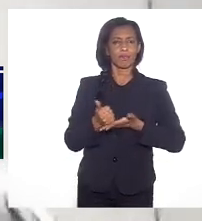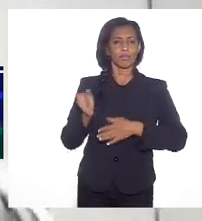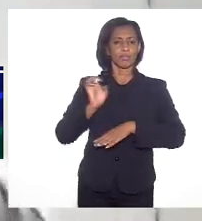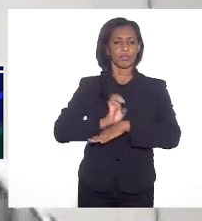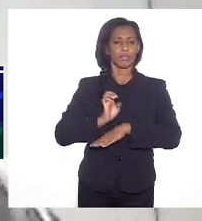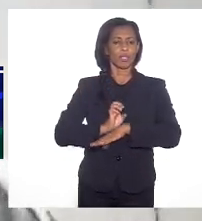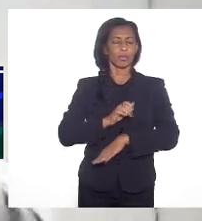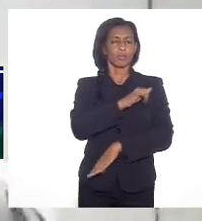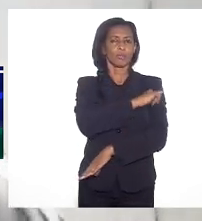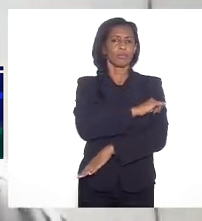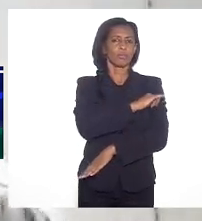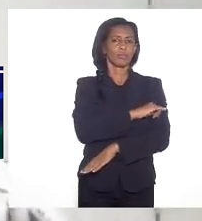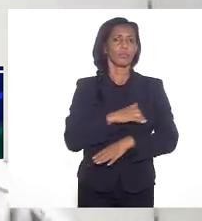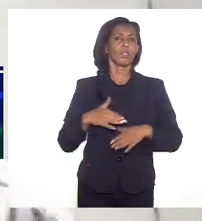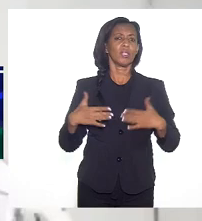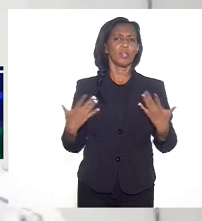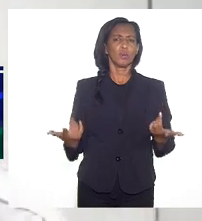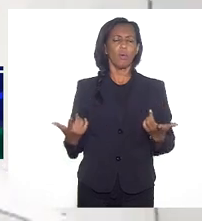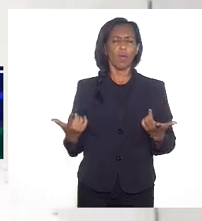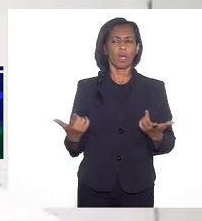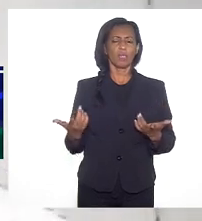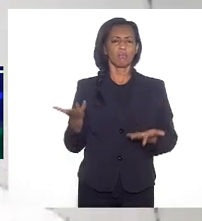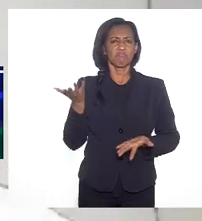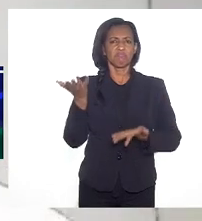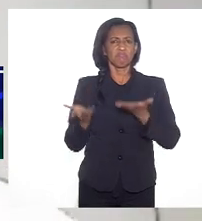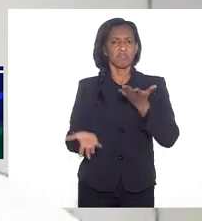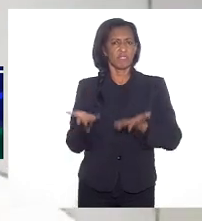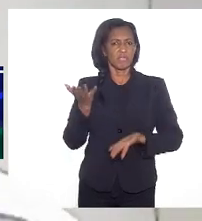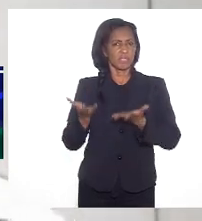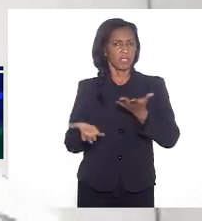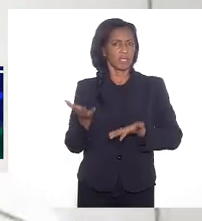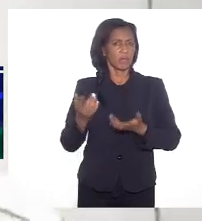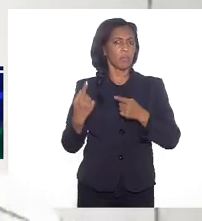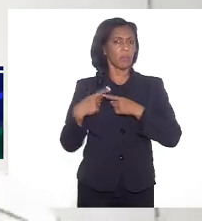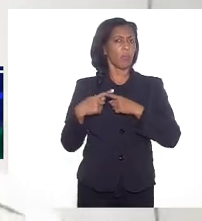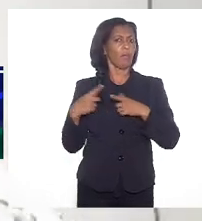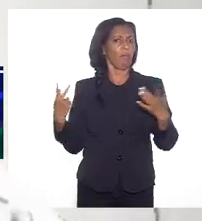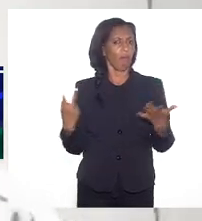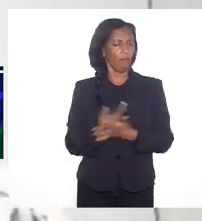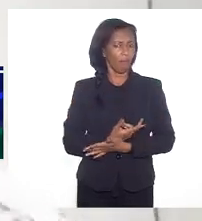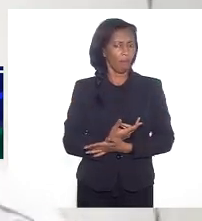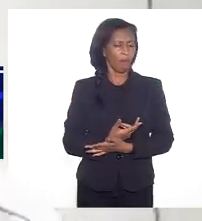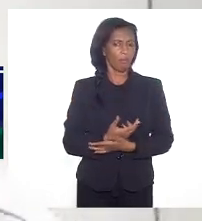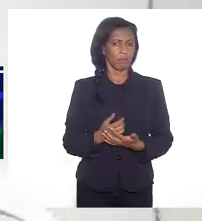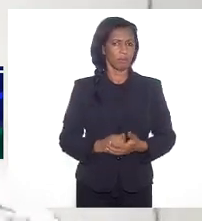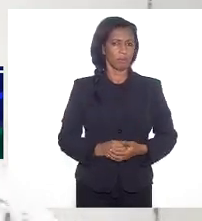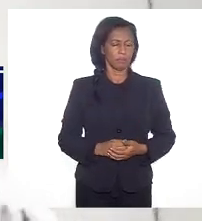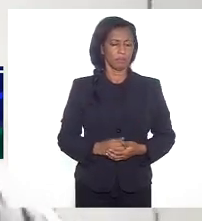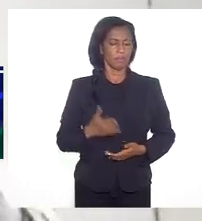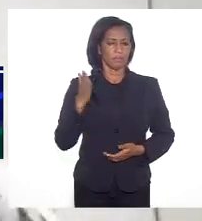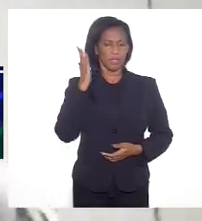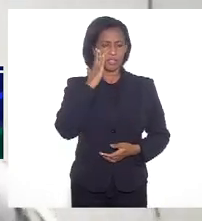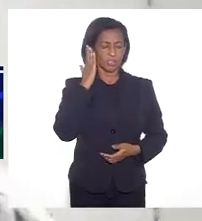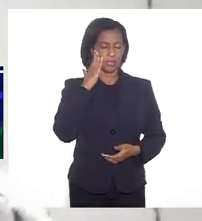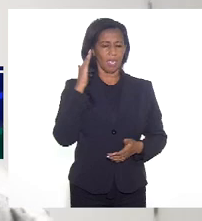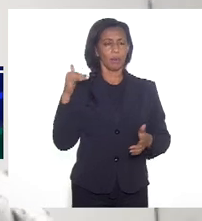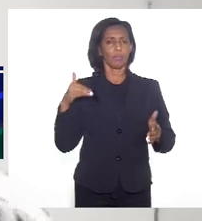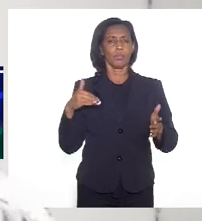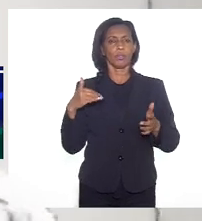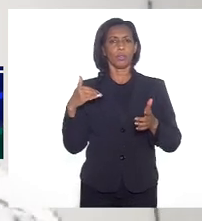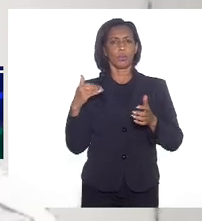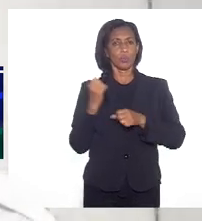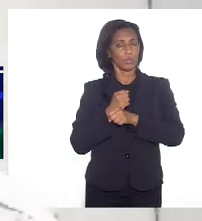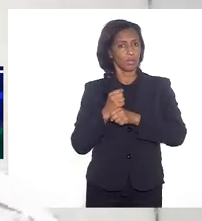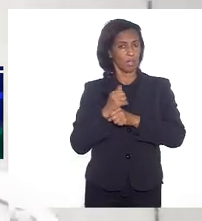e quais fatores que levaram ao seu desequilíbrio porque a gente sabe que nos últimos anos